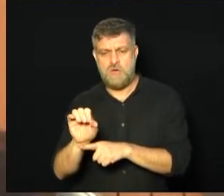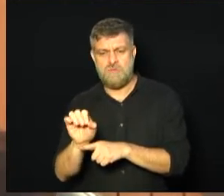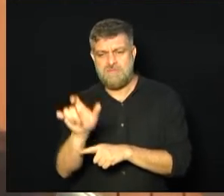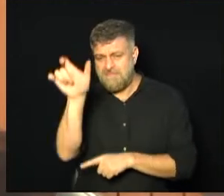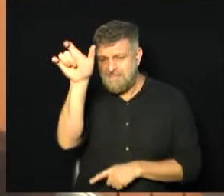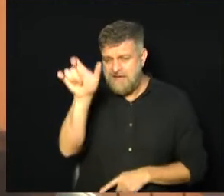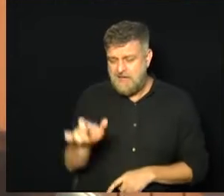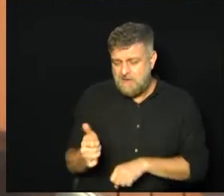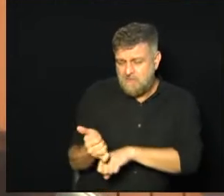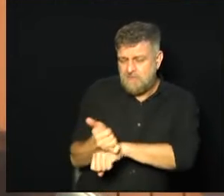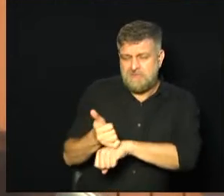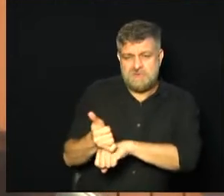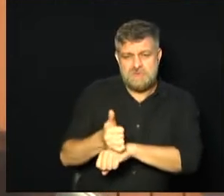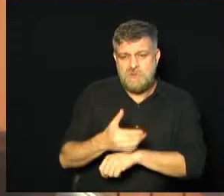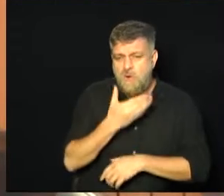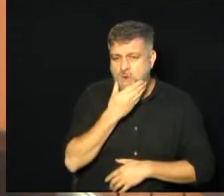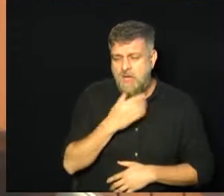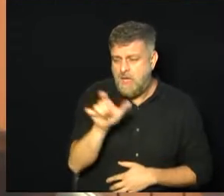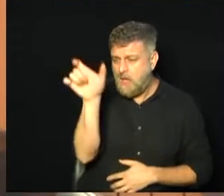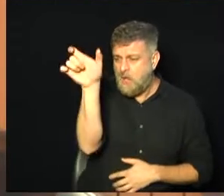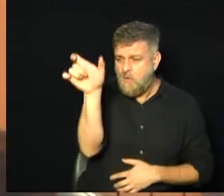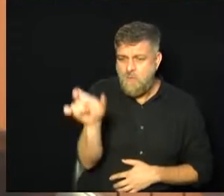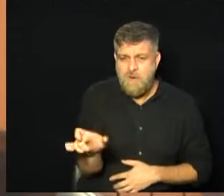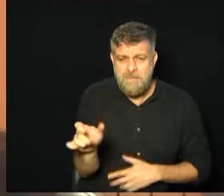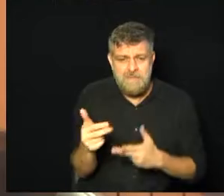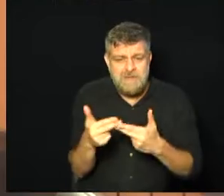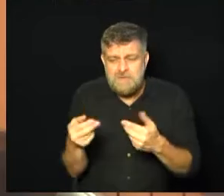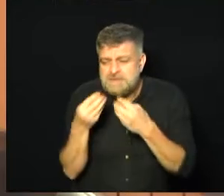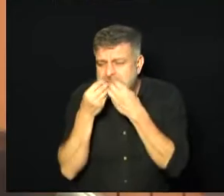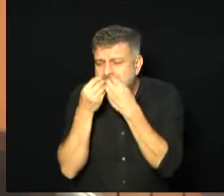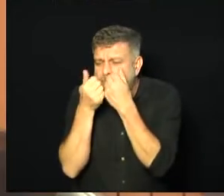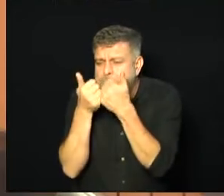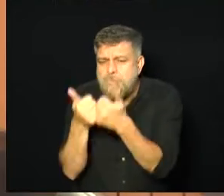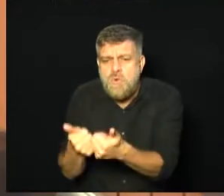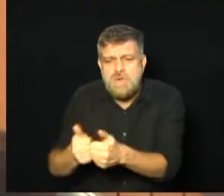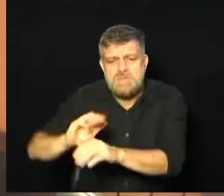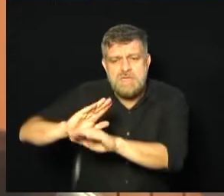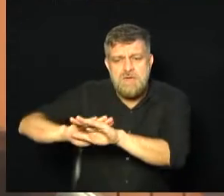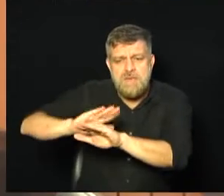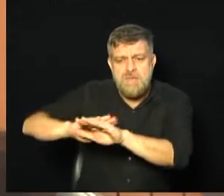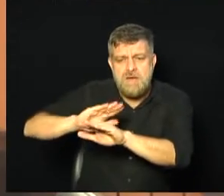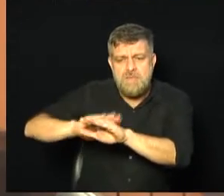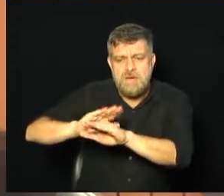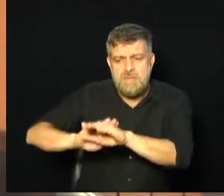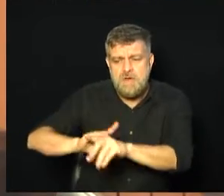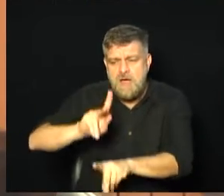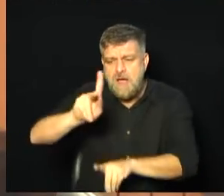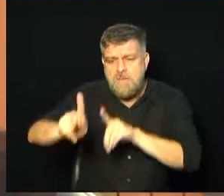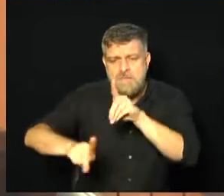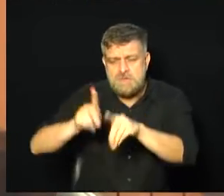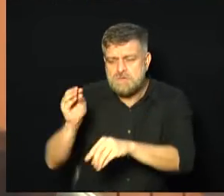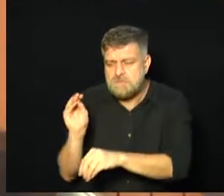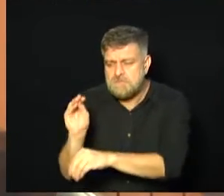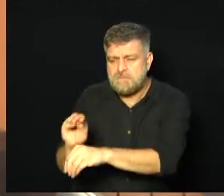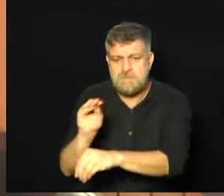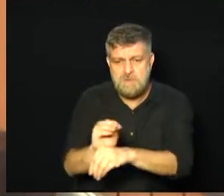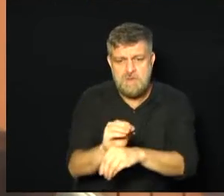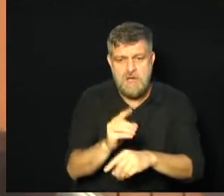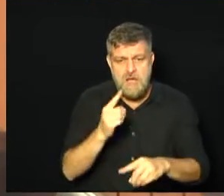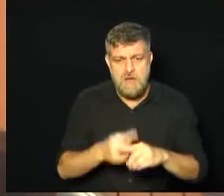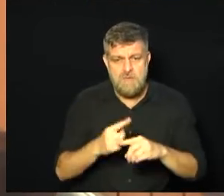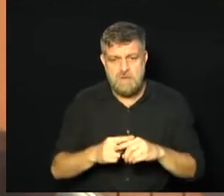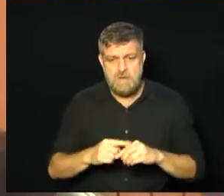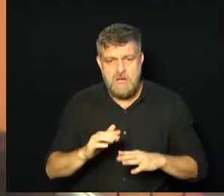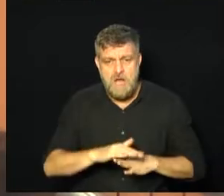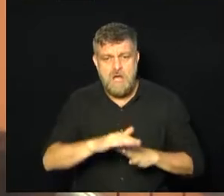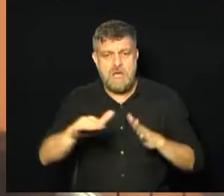eu o vejo, não é, pelas coisas boas que ele fez para as pessoas, né, ao ocupar o poder, porque nem todo